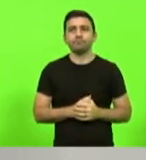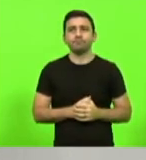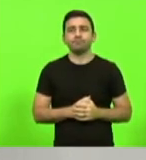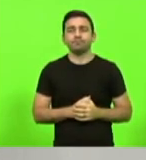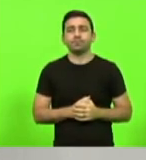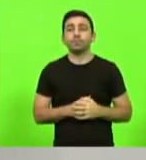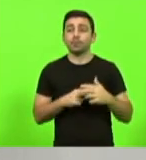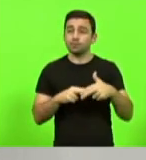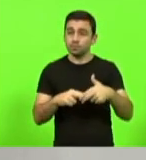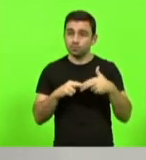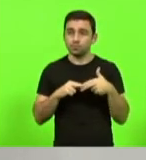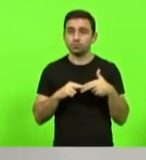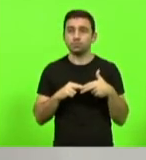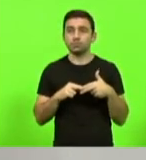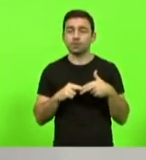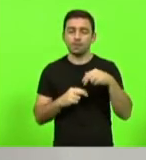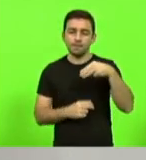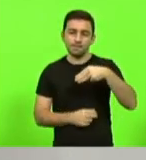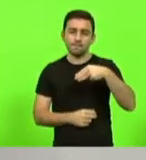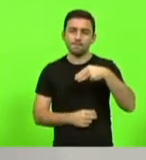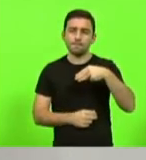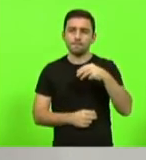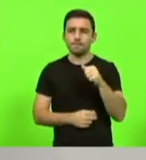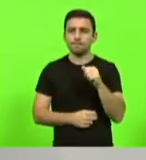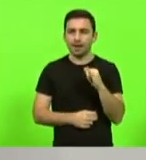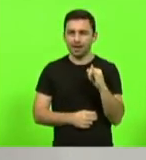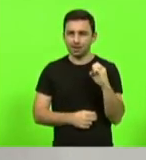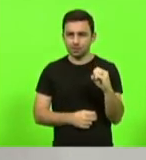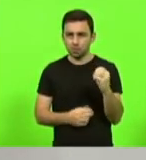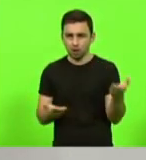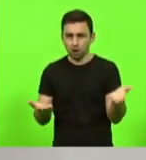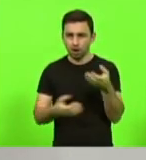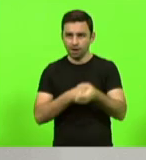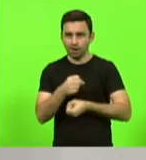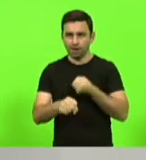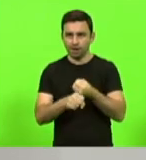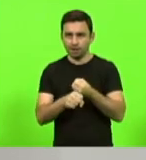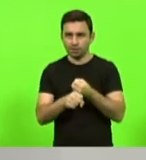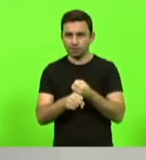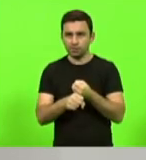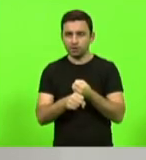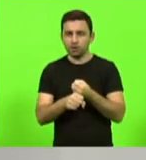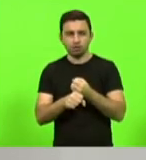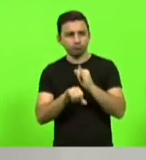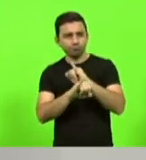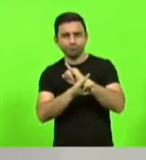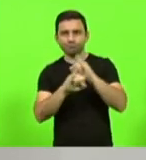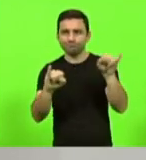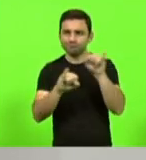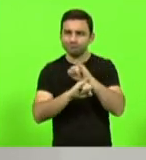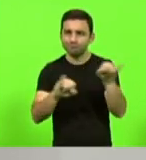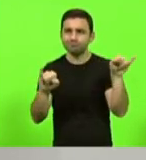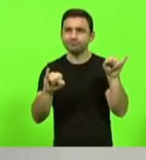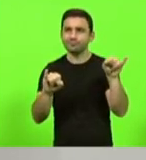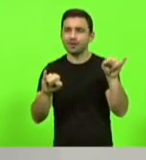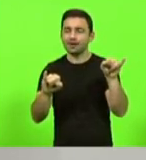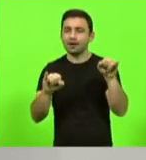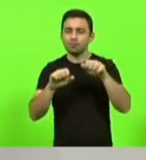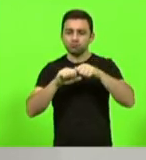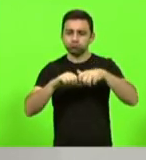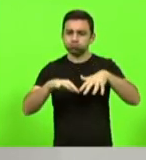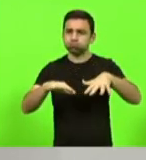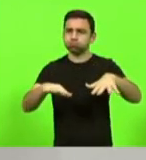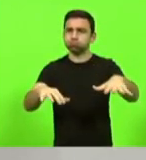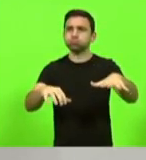Por isso, em maio deste ano, a FEUESC lançou a campanha A Pandemia Não